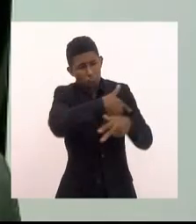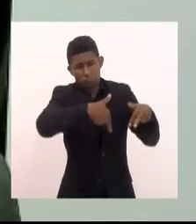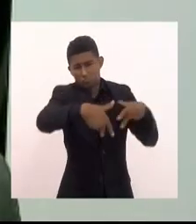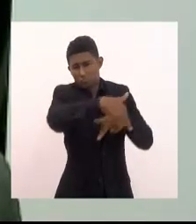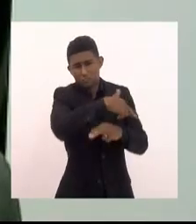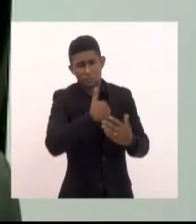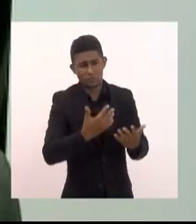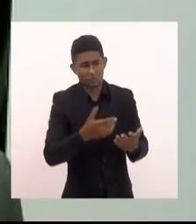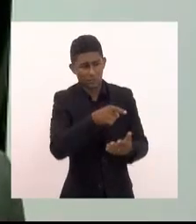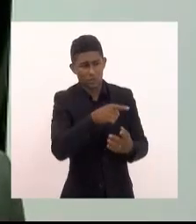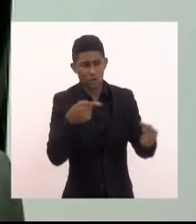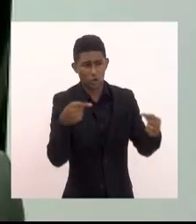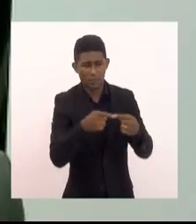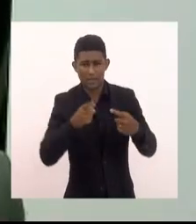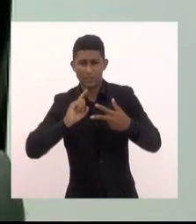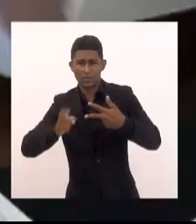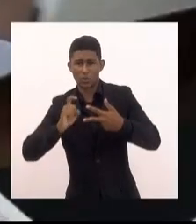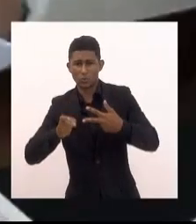Poder Executivo.